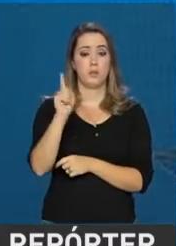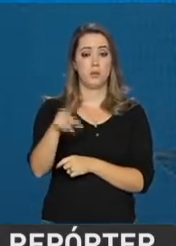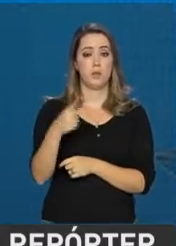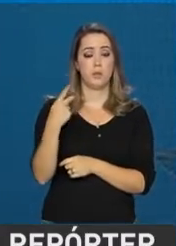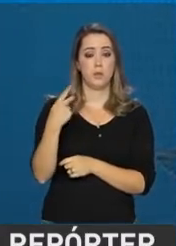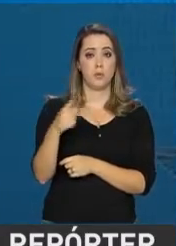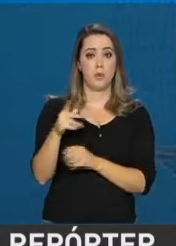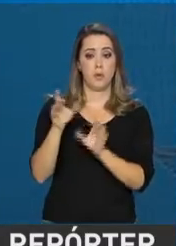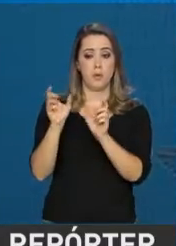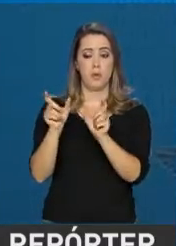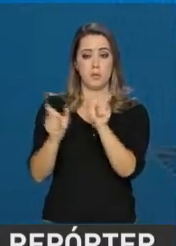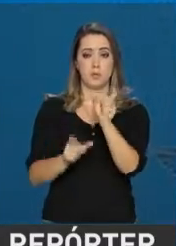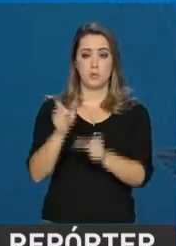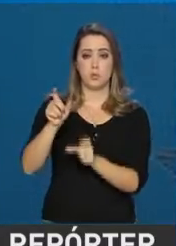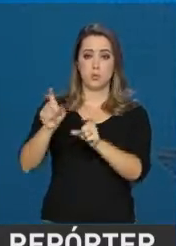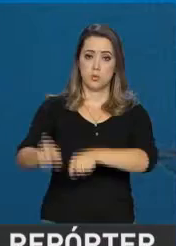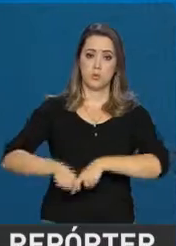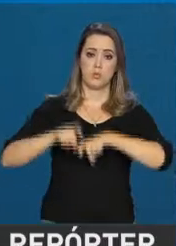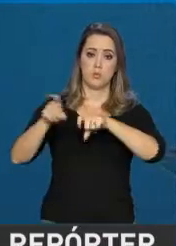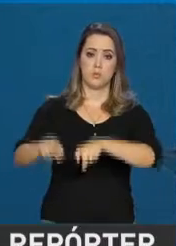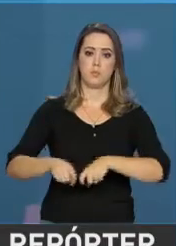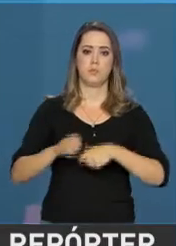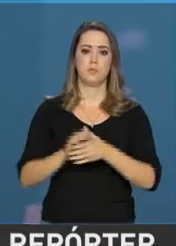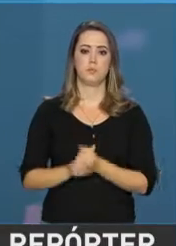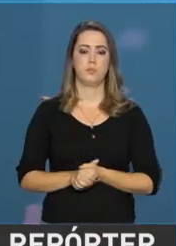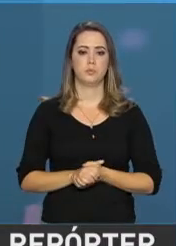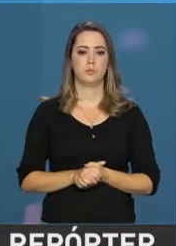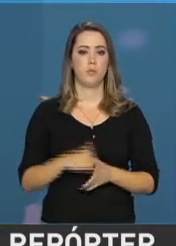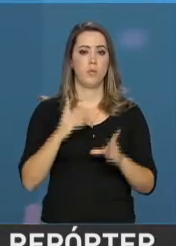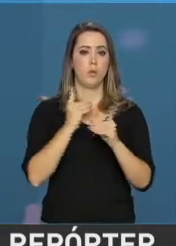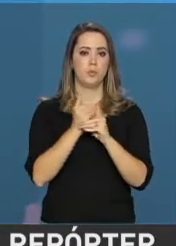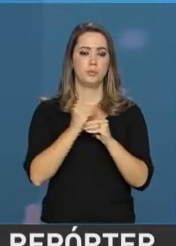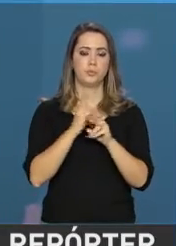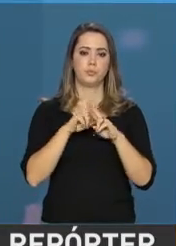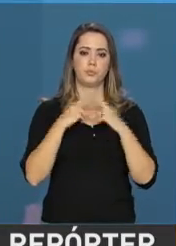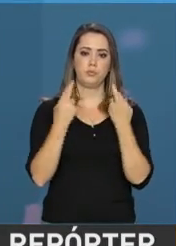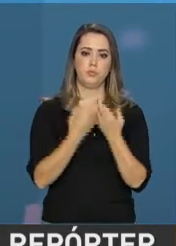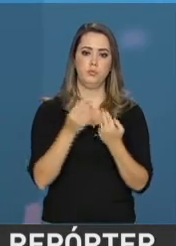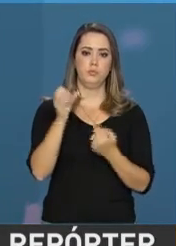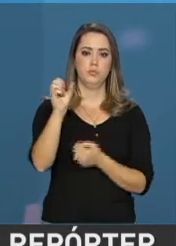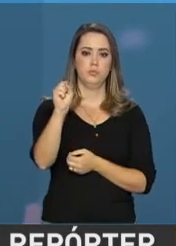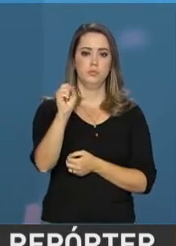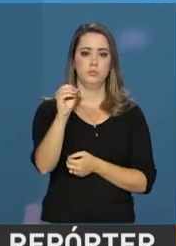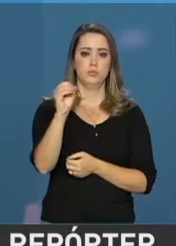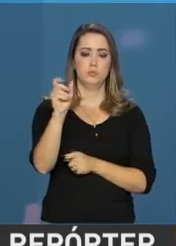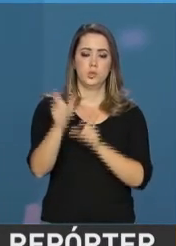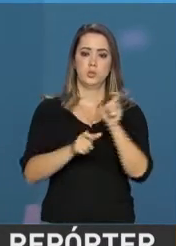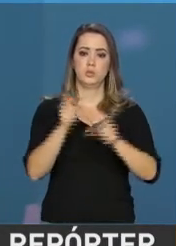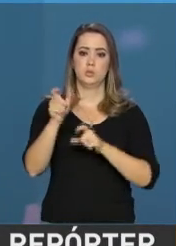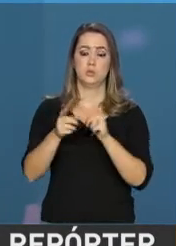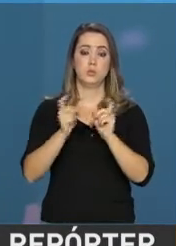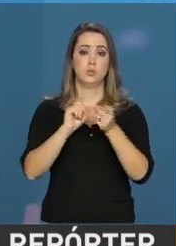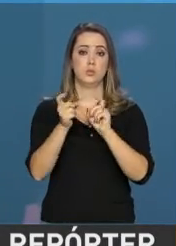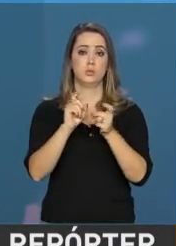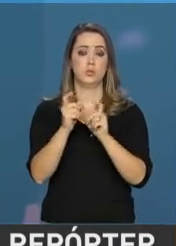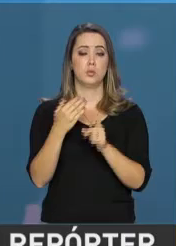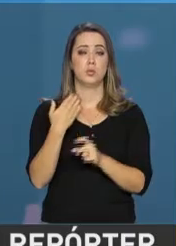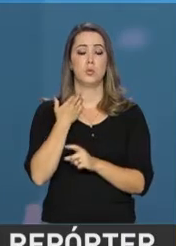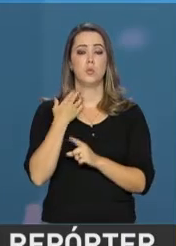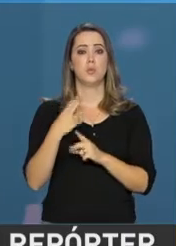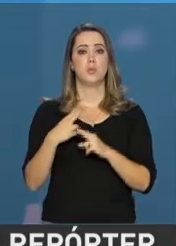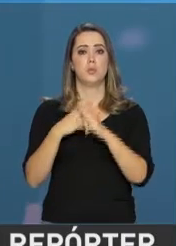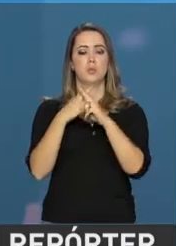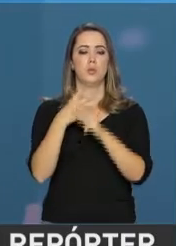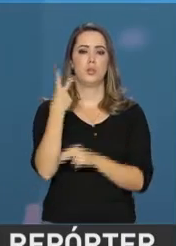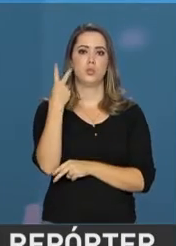aos trabalhadores da área rural o encontro reúne cerca de 800 gestores da caixa de todo o país por